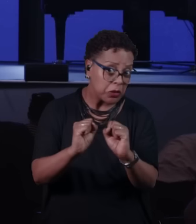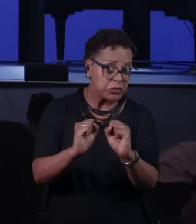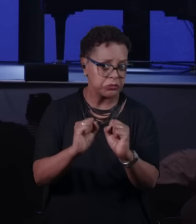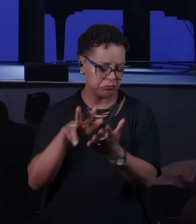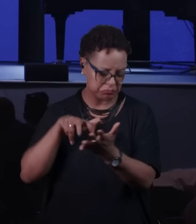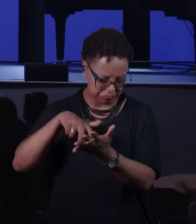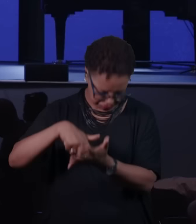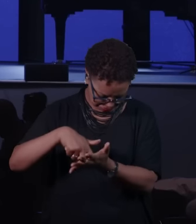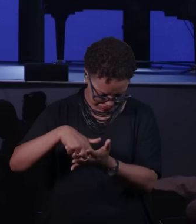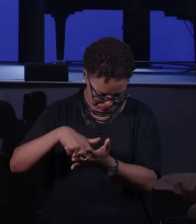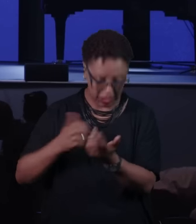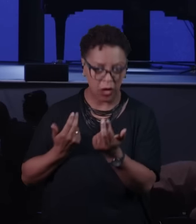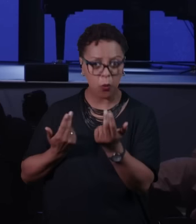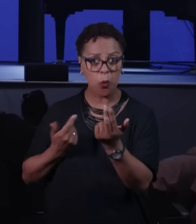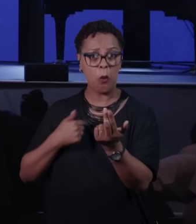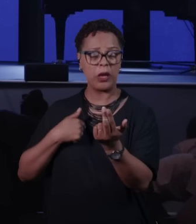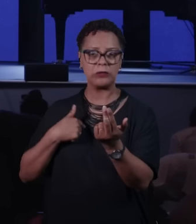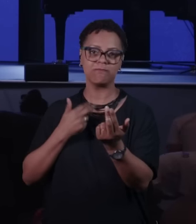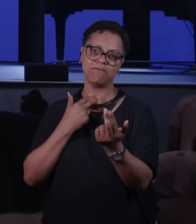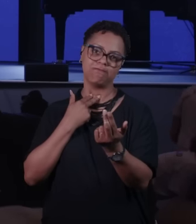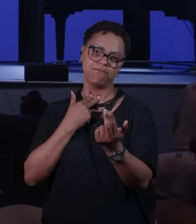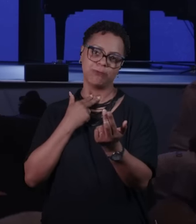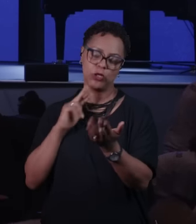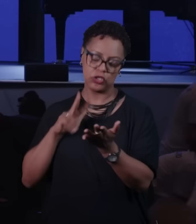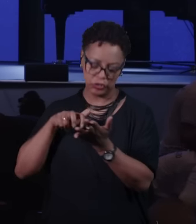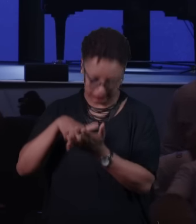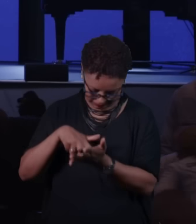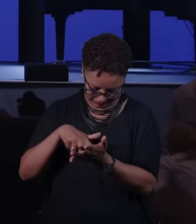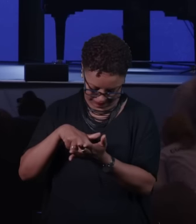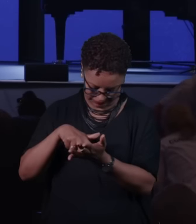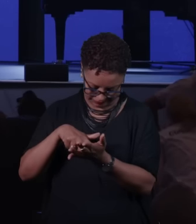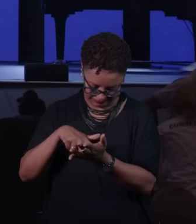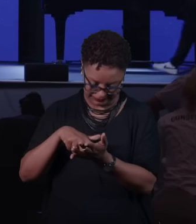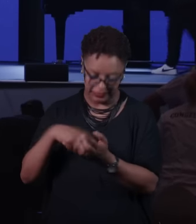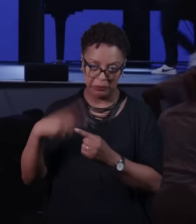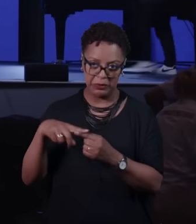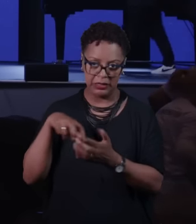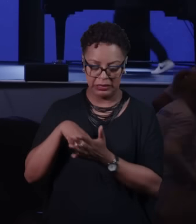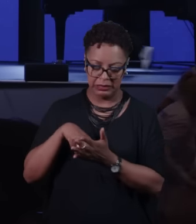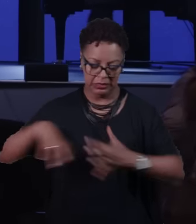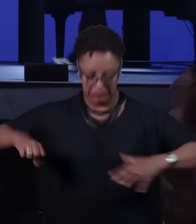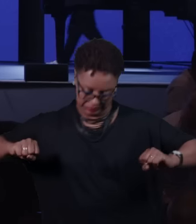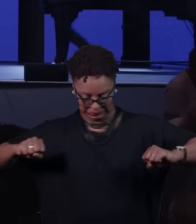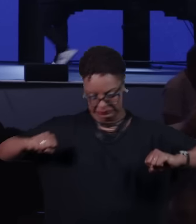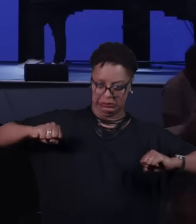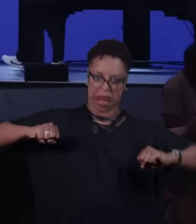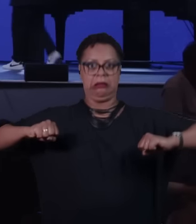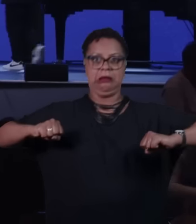Se você, como eu, tem dificuldade, porque se eu ajoelhar aqui precisa de uns cinco para me levantar.